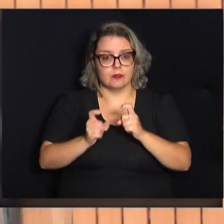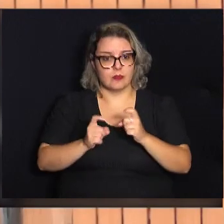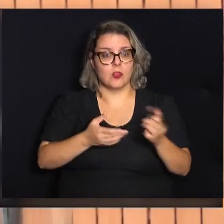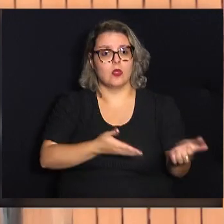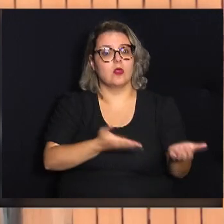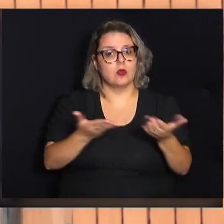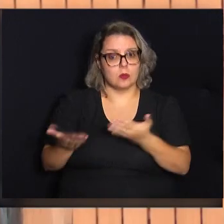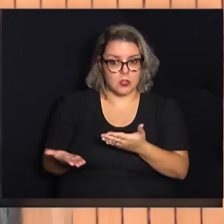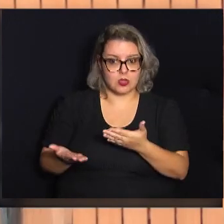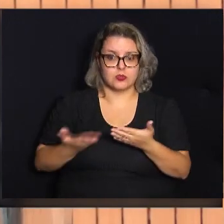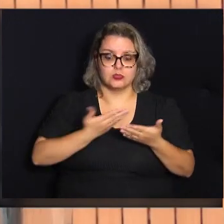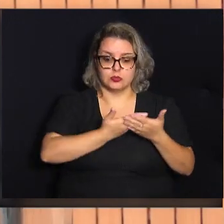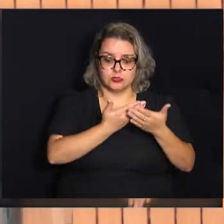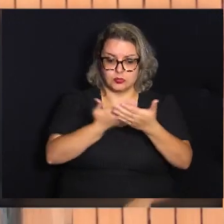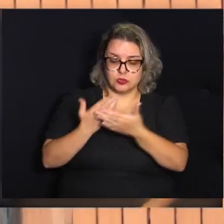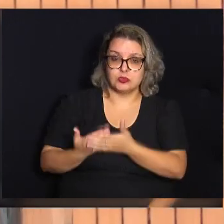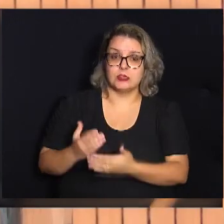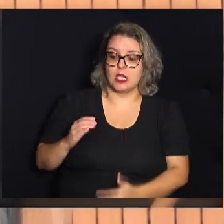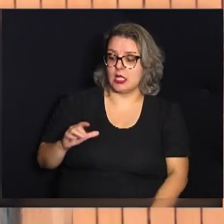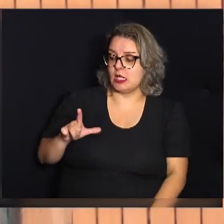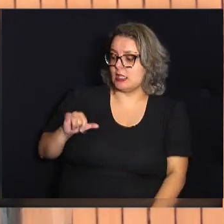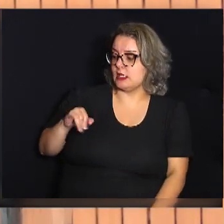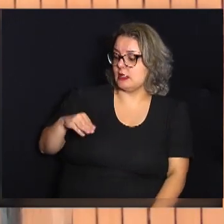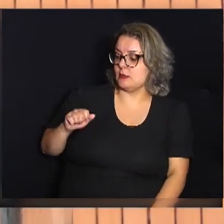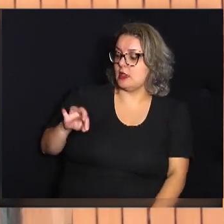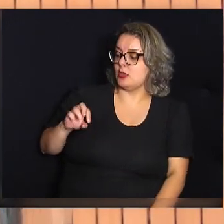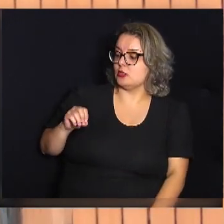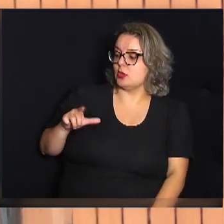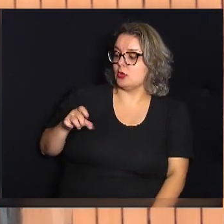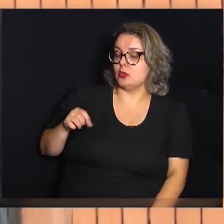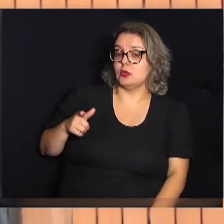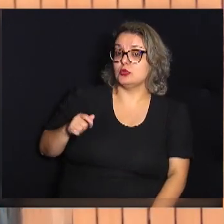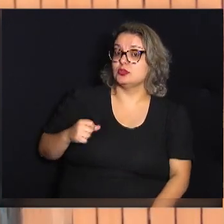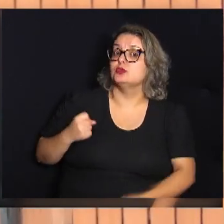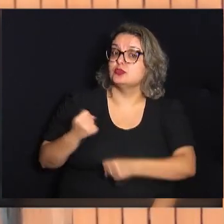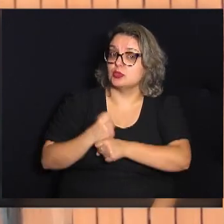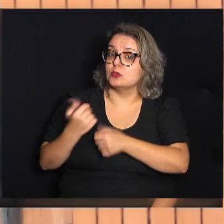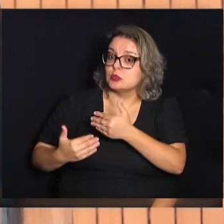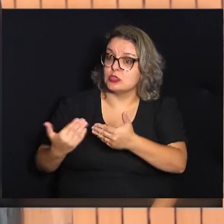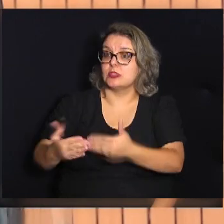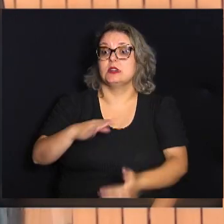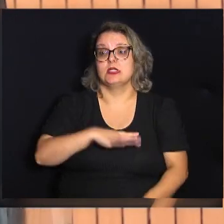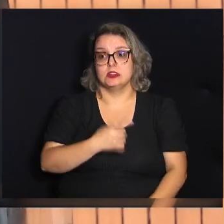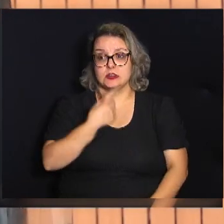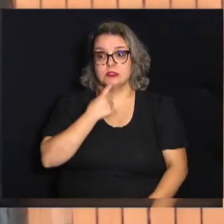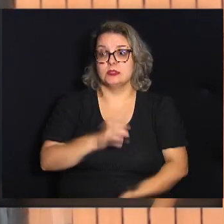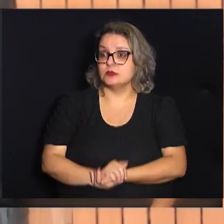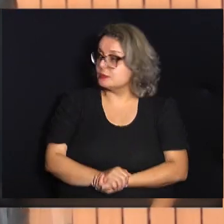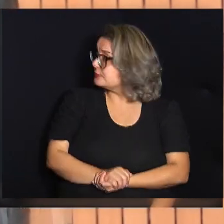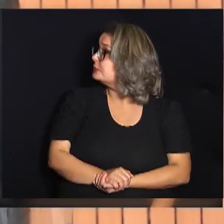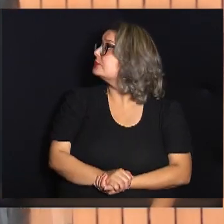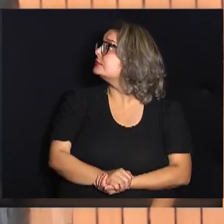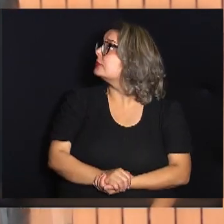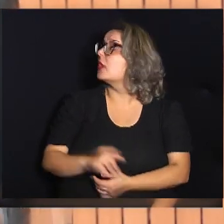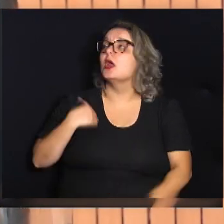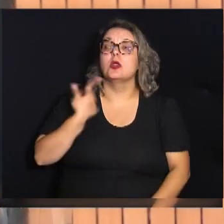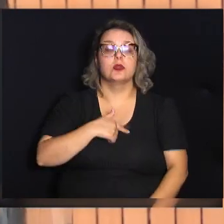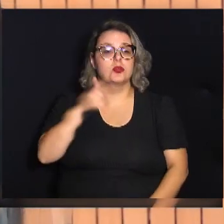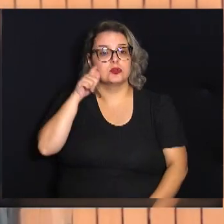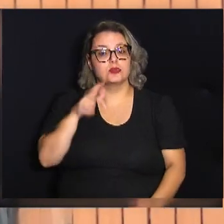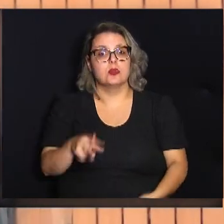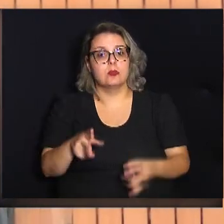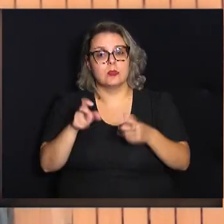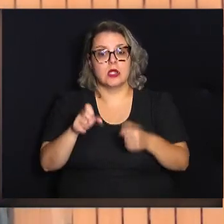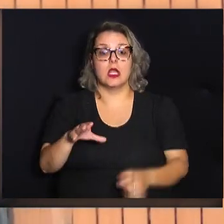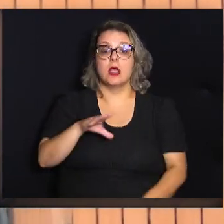e também a presença do deputado Guilherme Cortes. Por muito tempo, o nosso senso comum, um senso